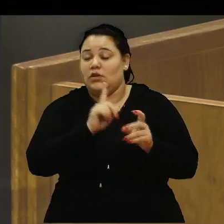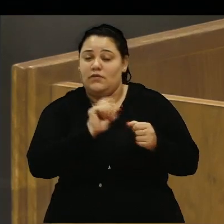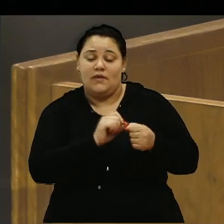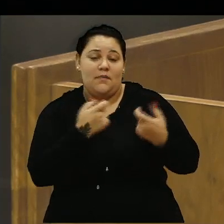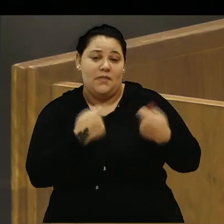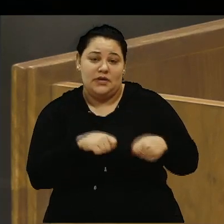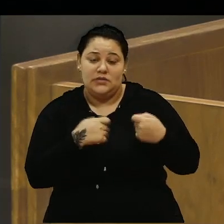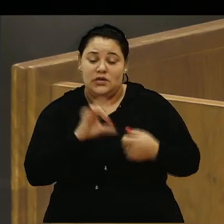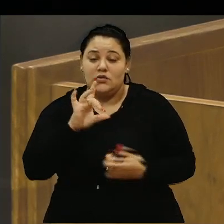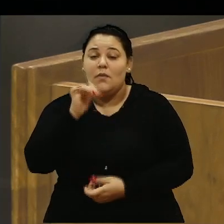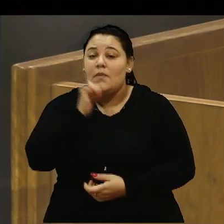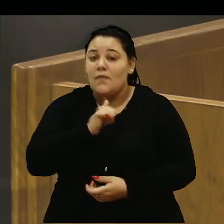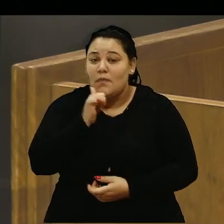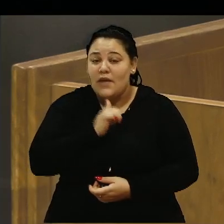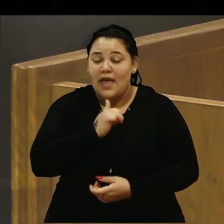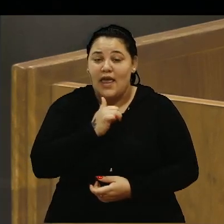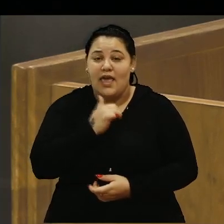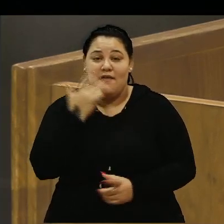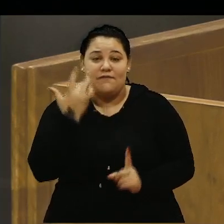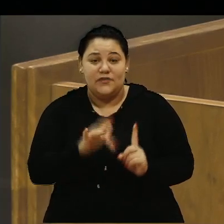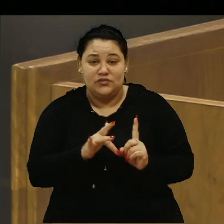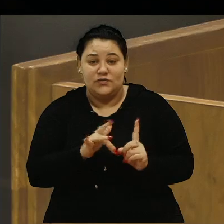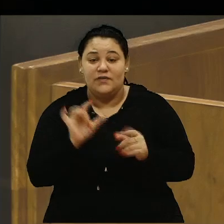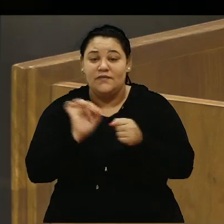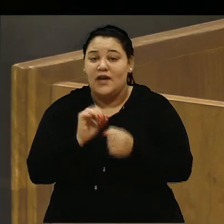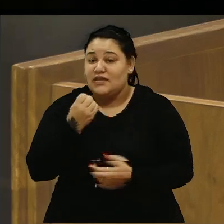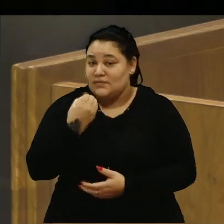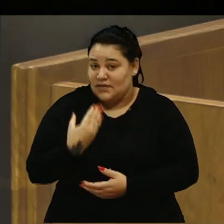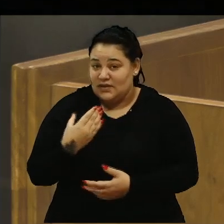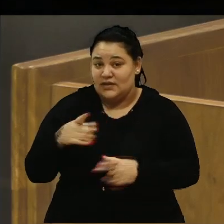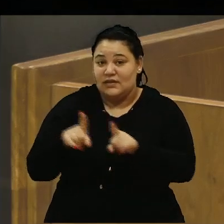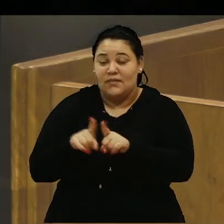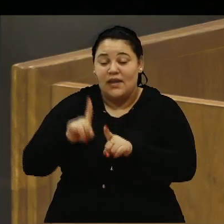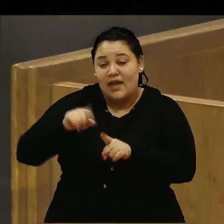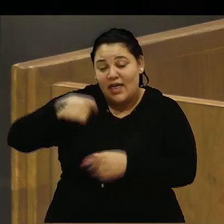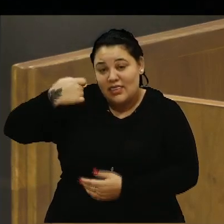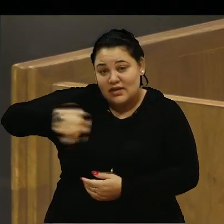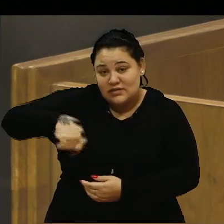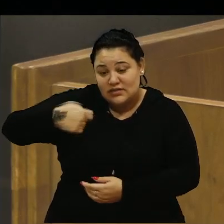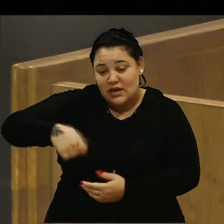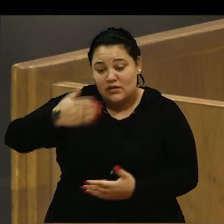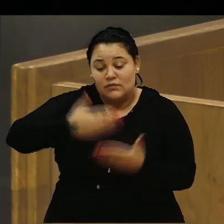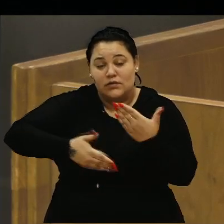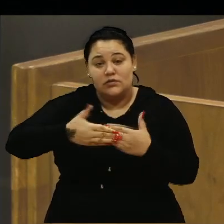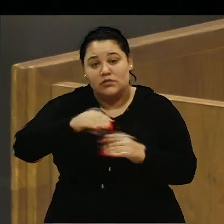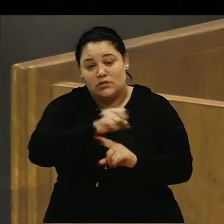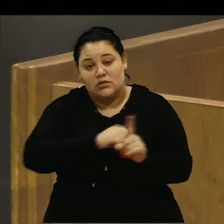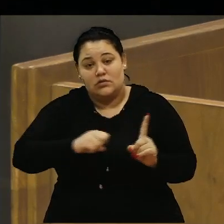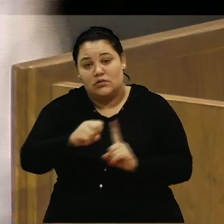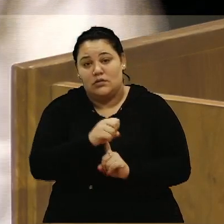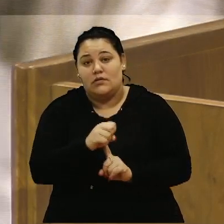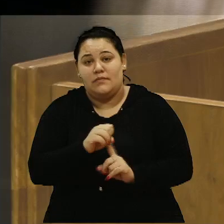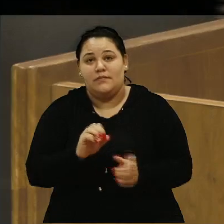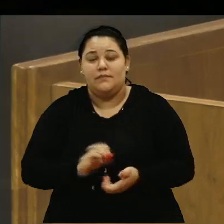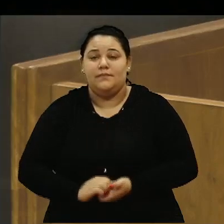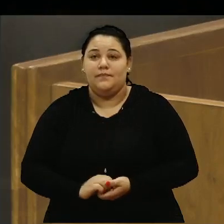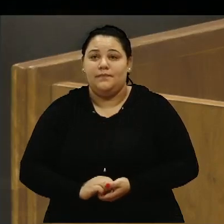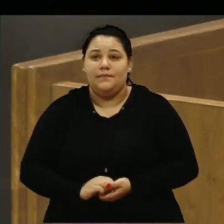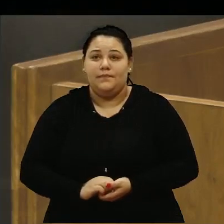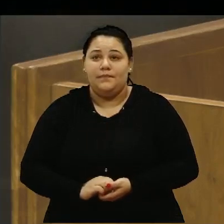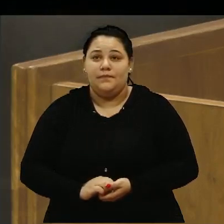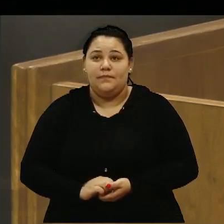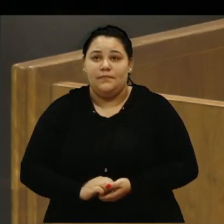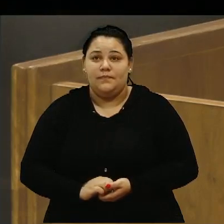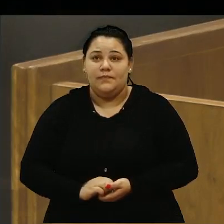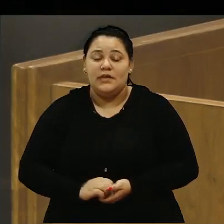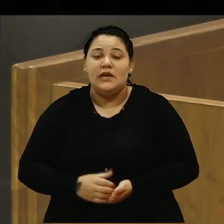necessário só para as mulheres que estão sendo vítimas. Isso aí faz bem e é necessário para toda a sociedade. Foram 6